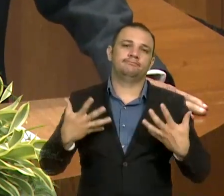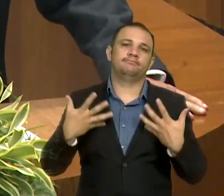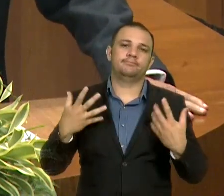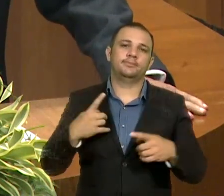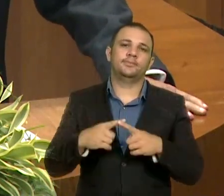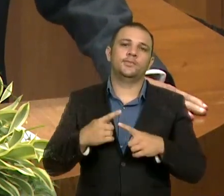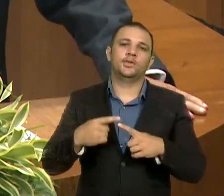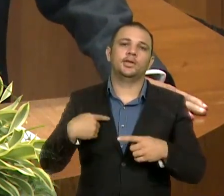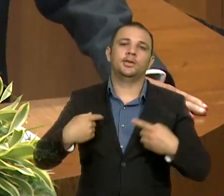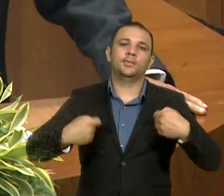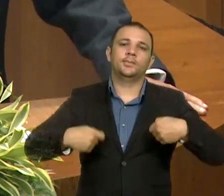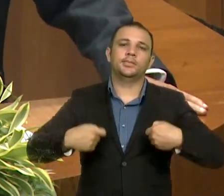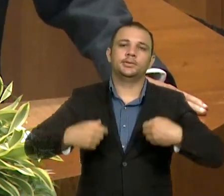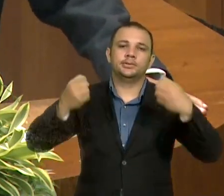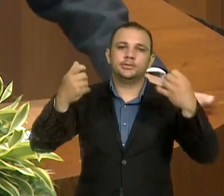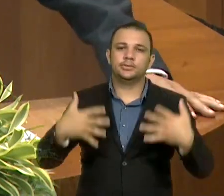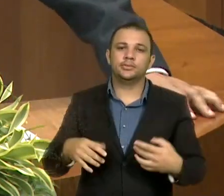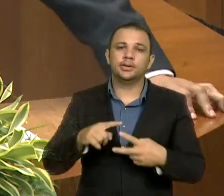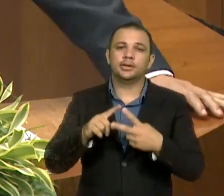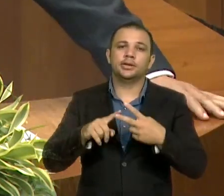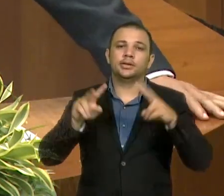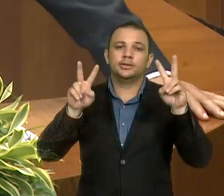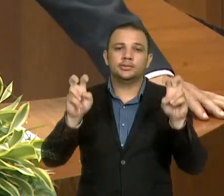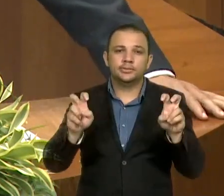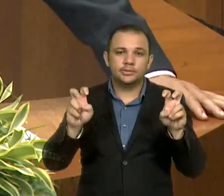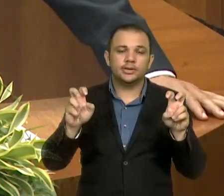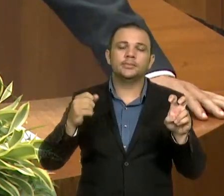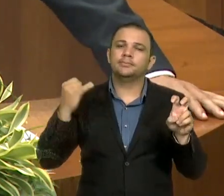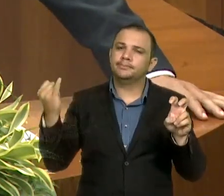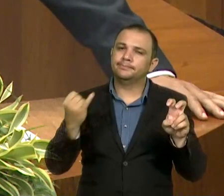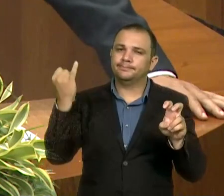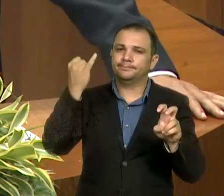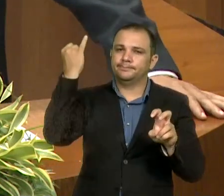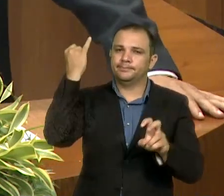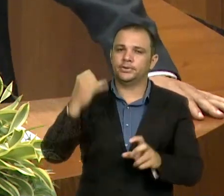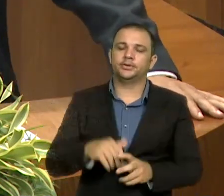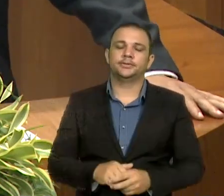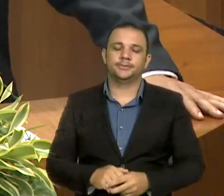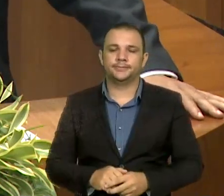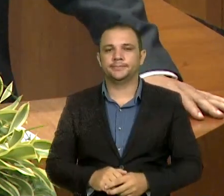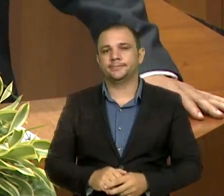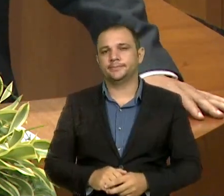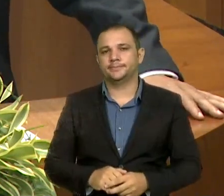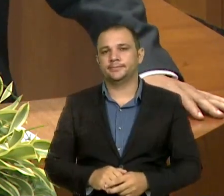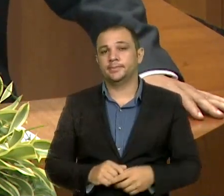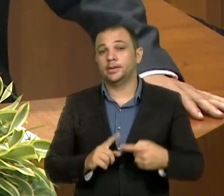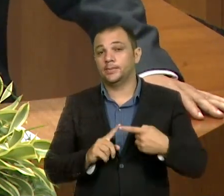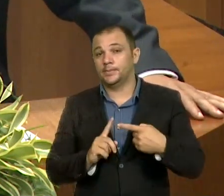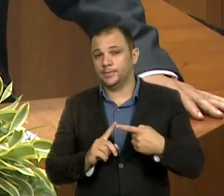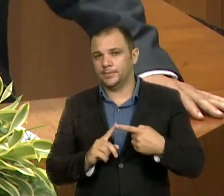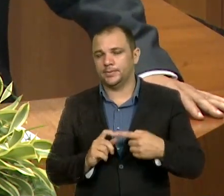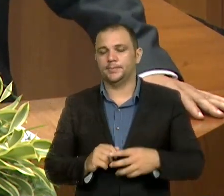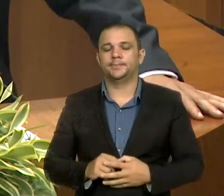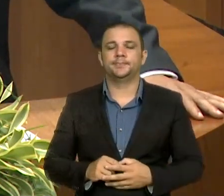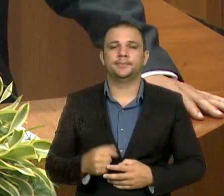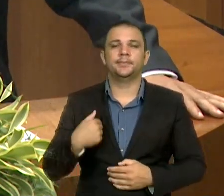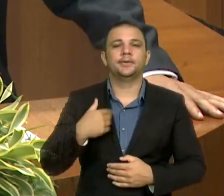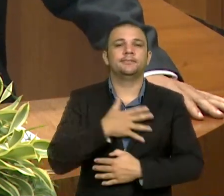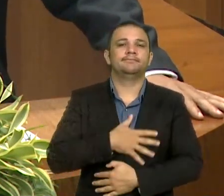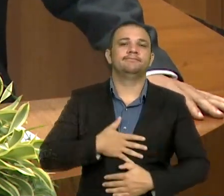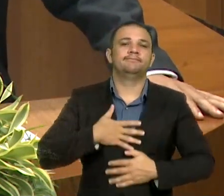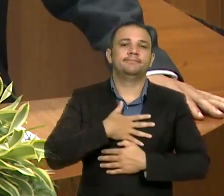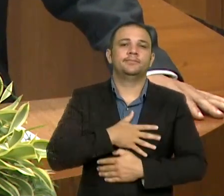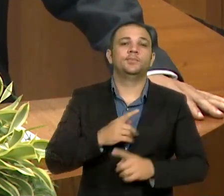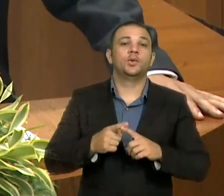para registrar dois temas que eu considero de grande importância. Primeiro, eu tive a alegria